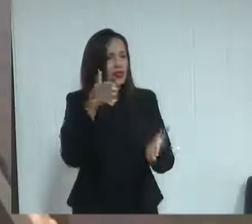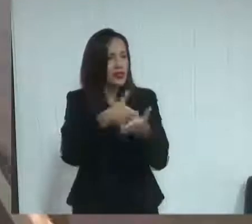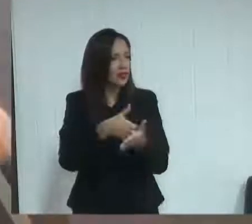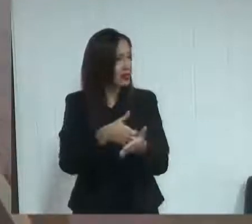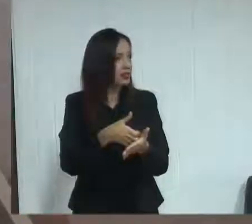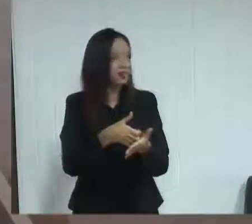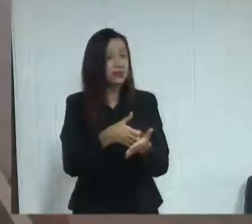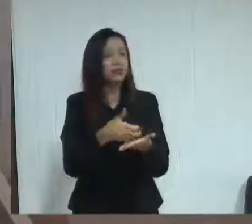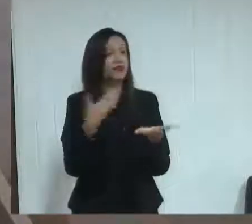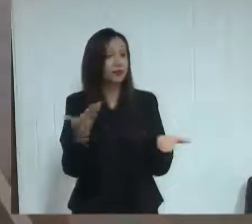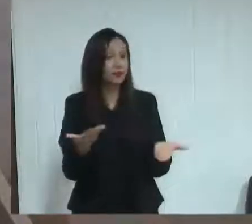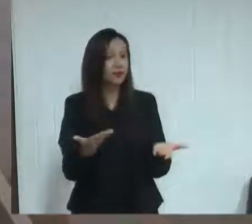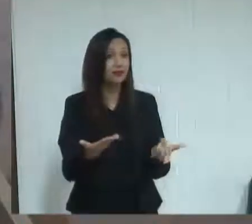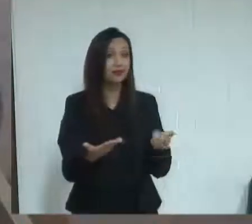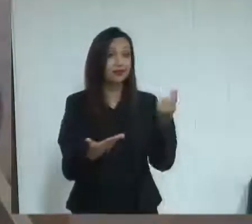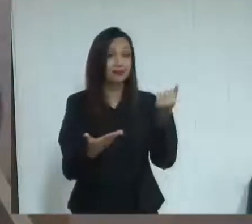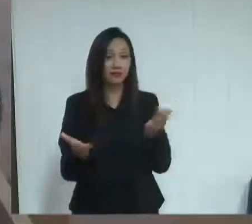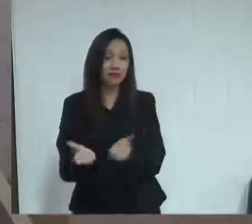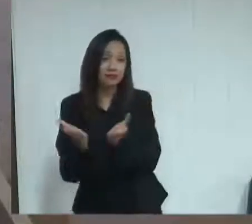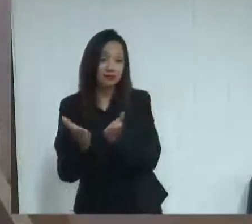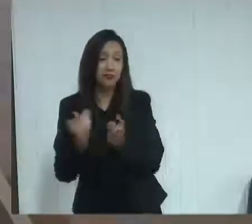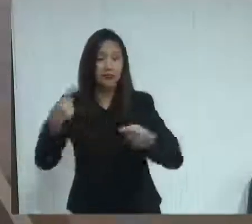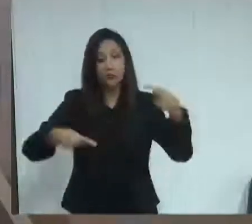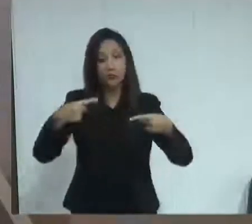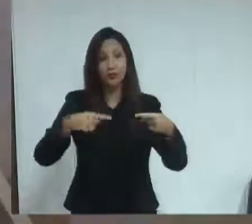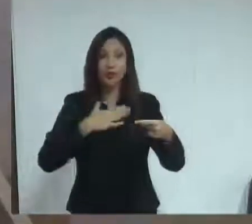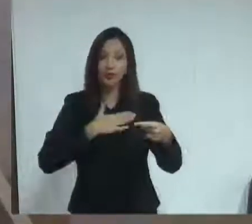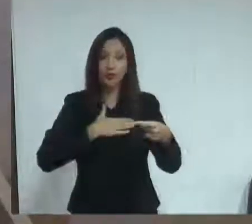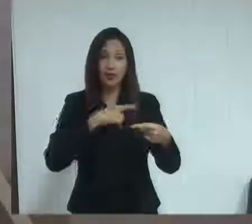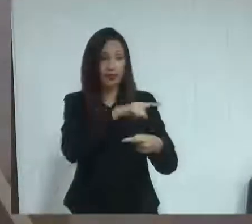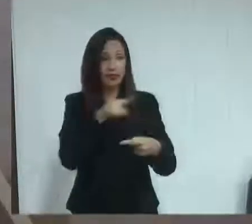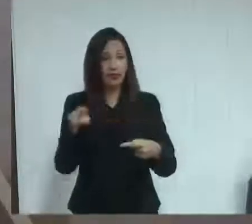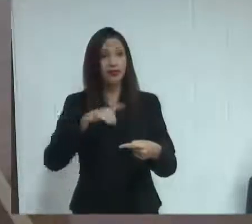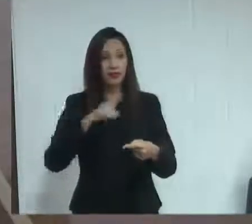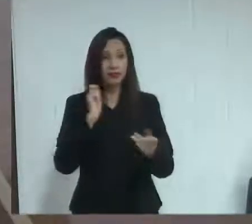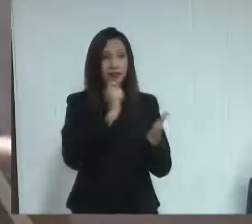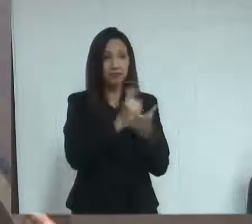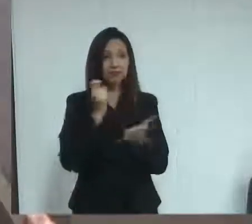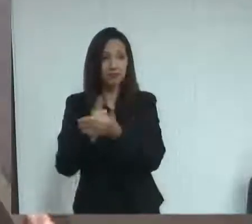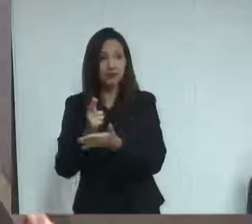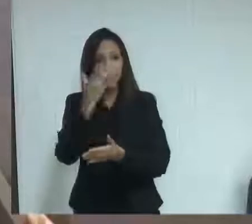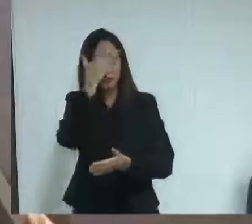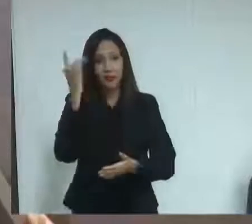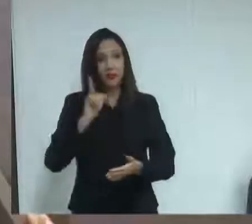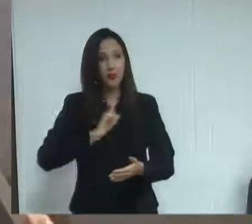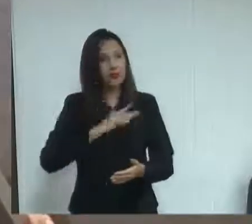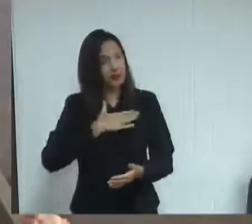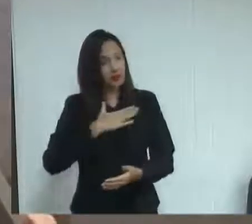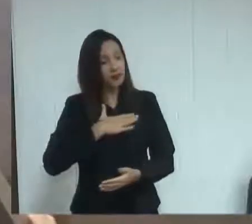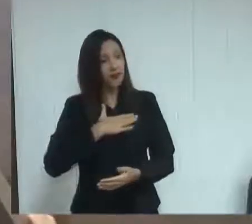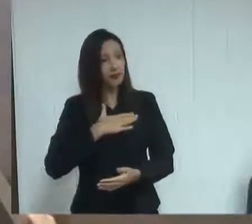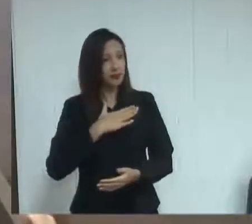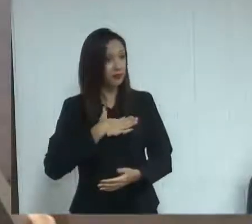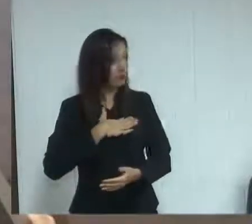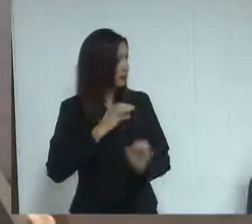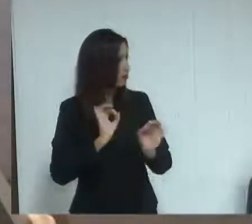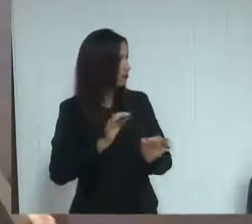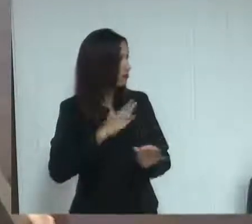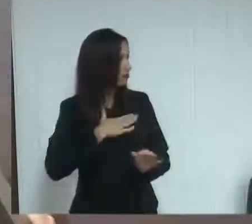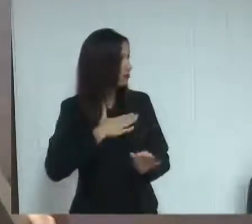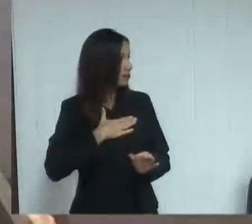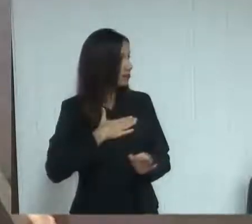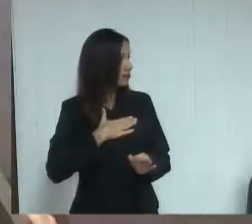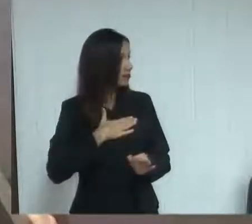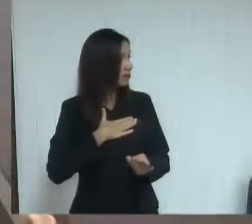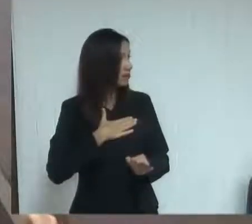à vista, seja pobre ou rico, não estou discutindo isso aqui, porque para mim ambos têm condições, já vi muita gente, eu mesmo sou um cara, se fosse olhar para o meu